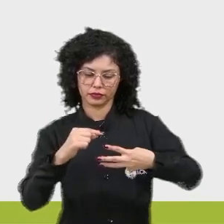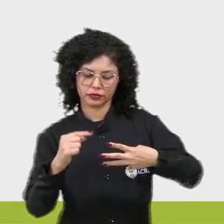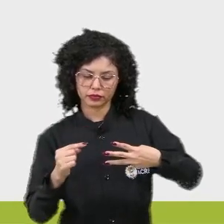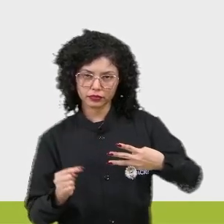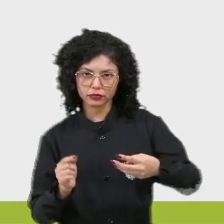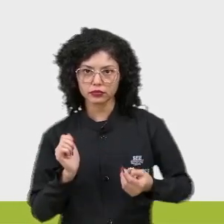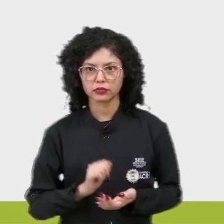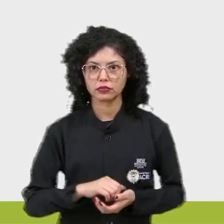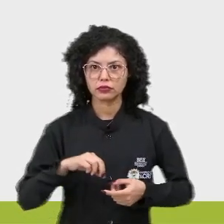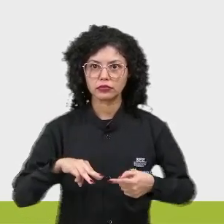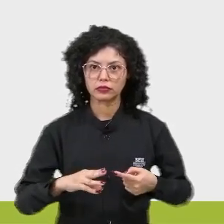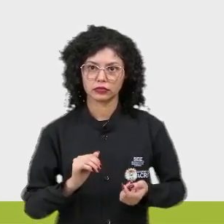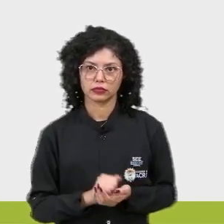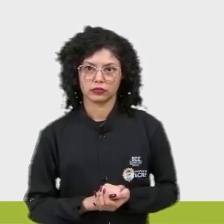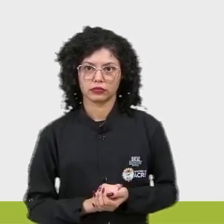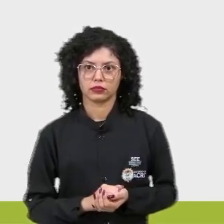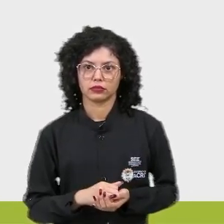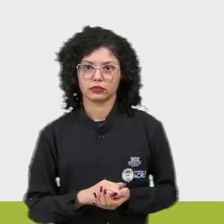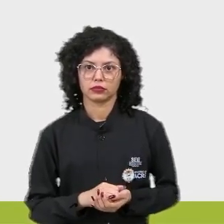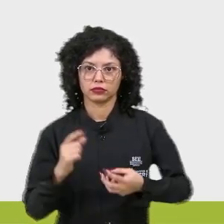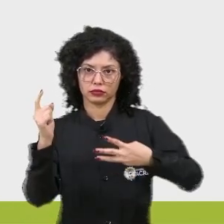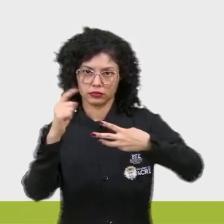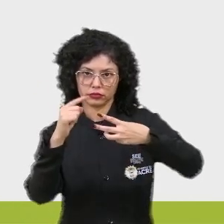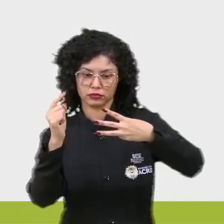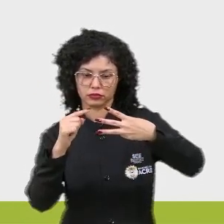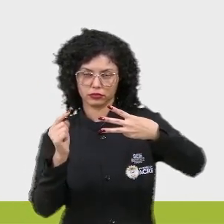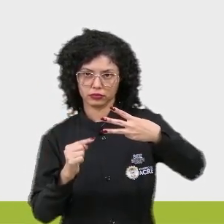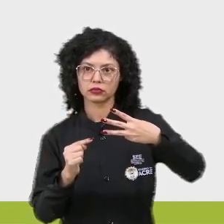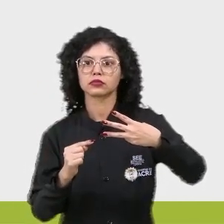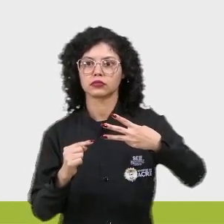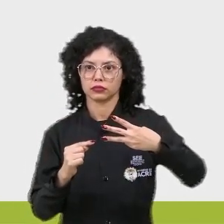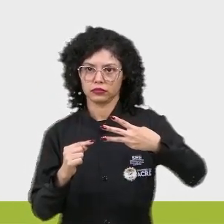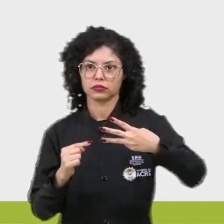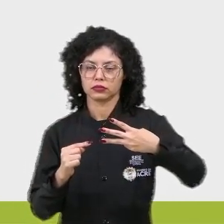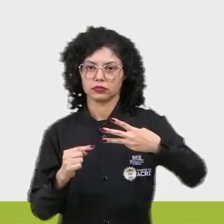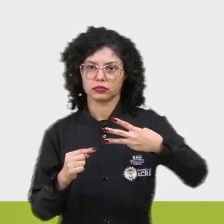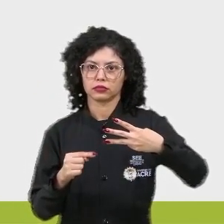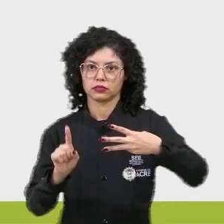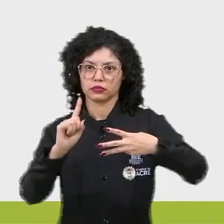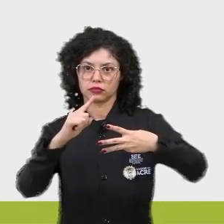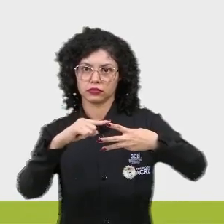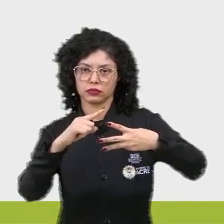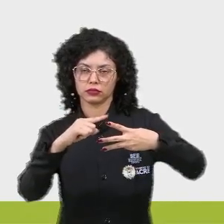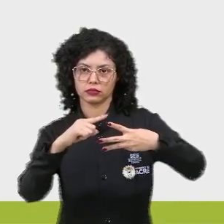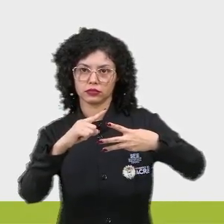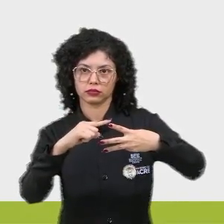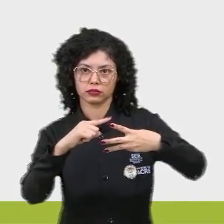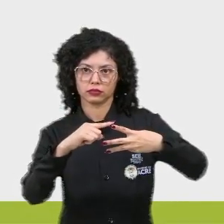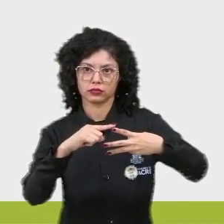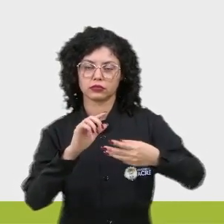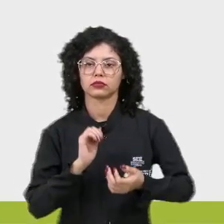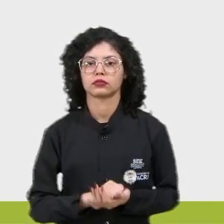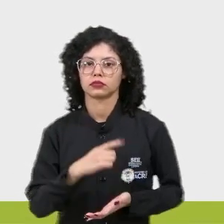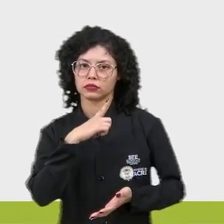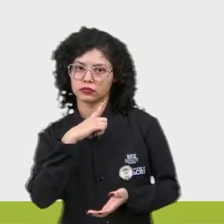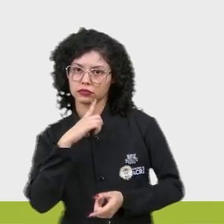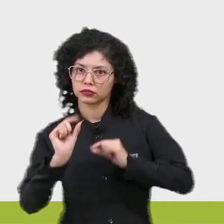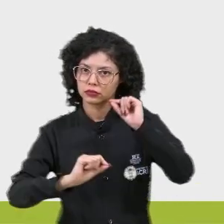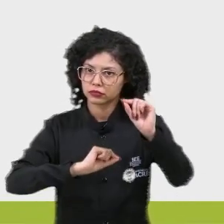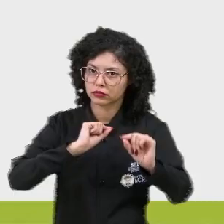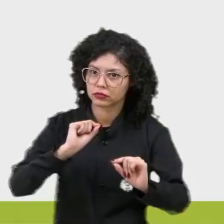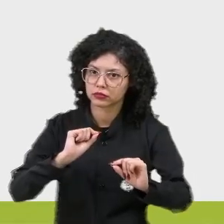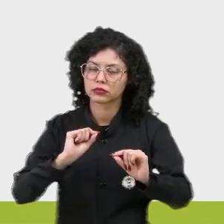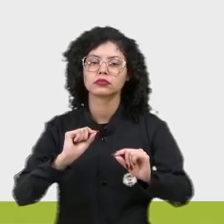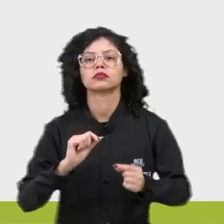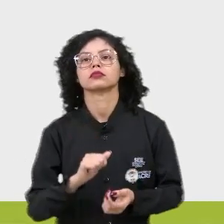formas: modal, intermodal e multimodal, tá? Então, 3 formas de locomoção que existem aí